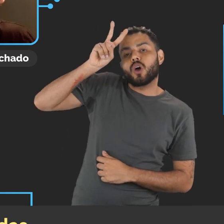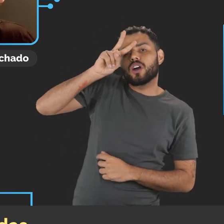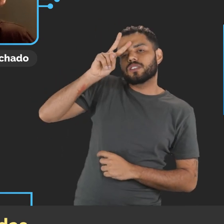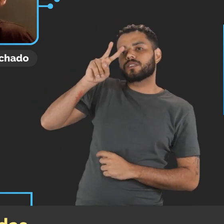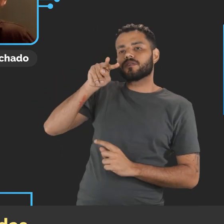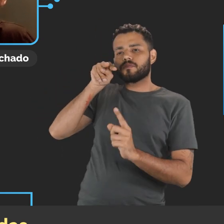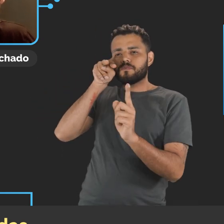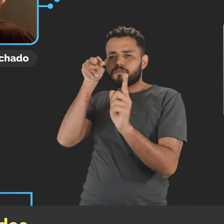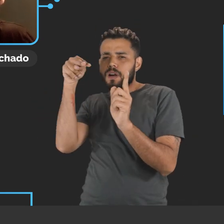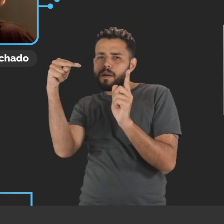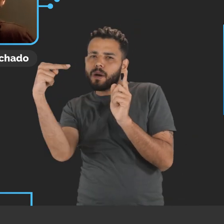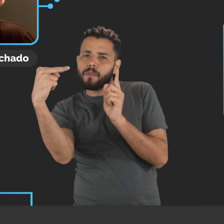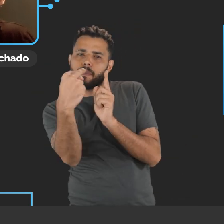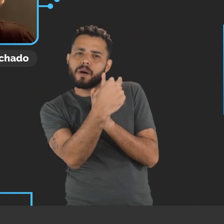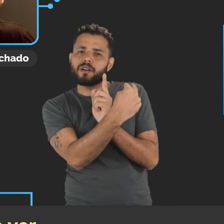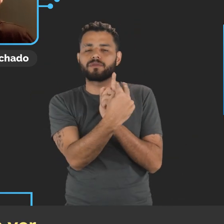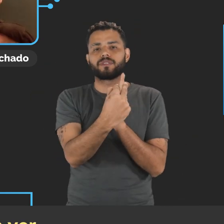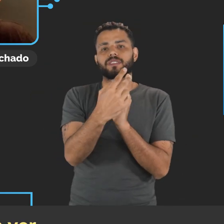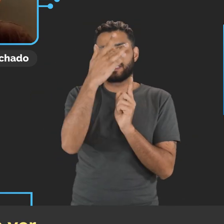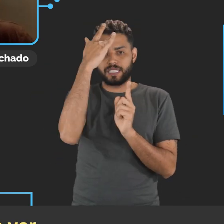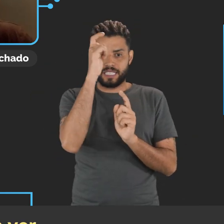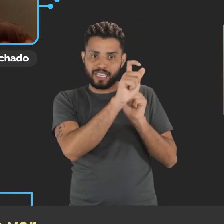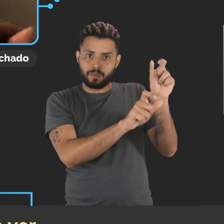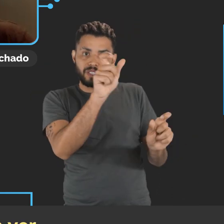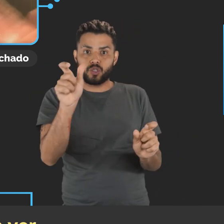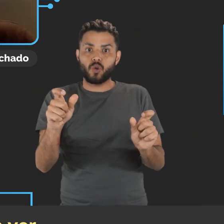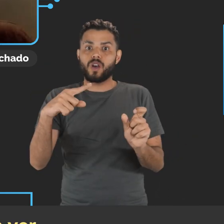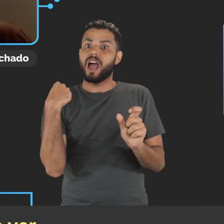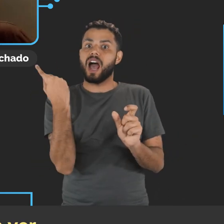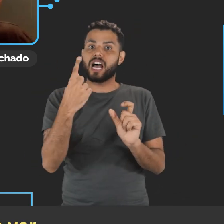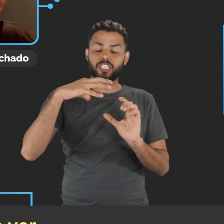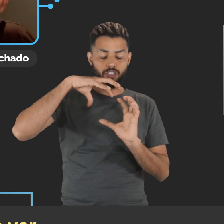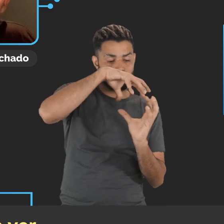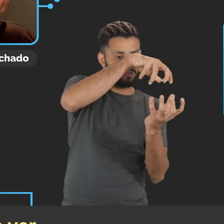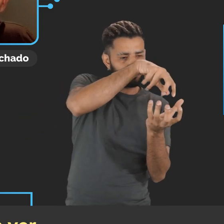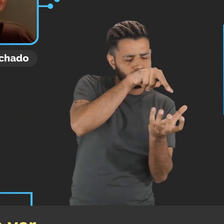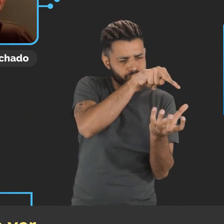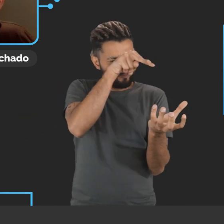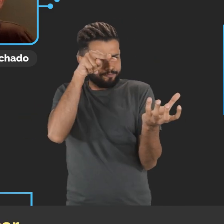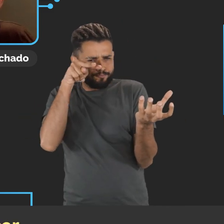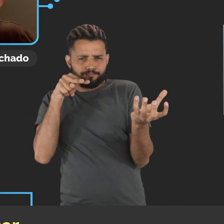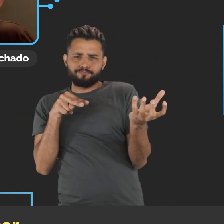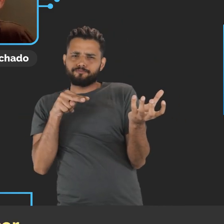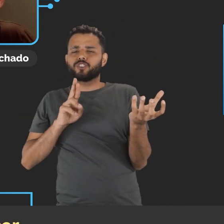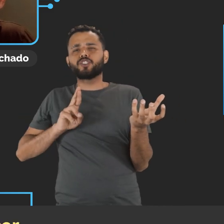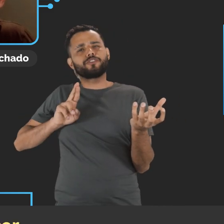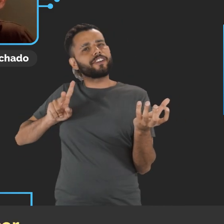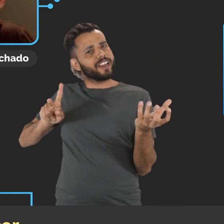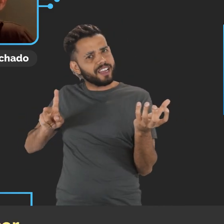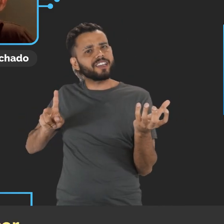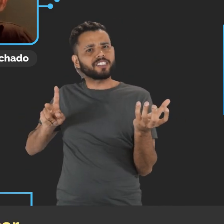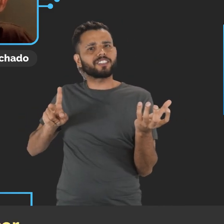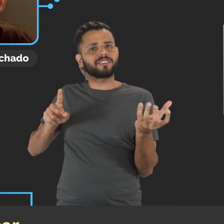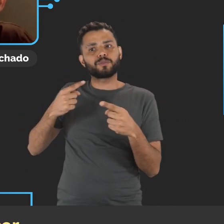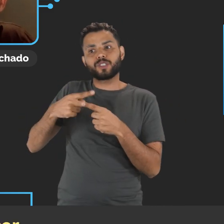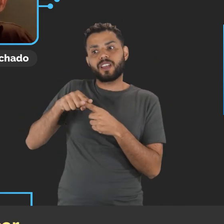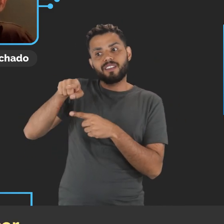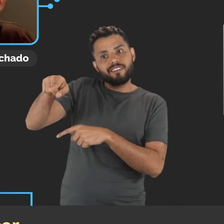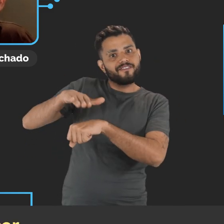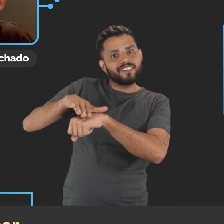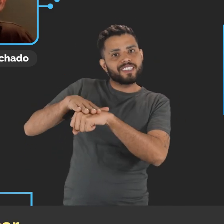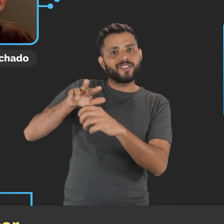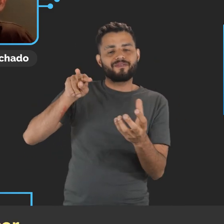da visão de mundo das pessoas, a gente também começa a ver o mundo de outra forma. Então é importante a gente reconhecer isso,